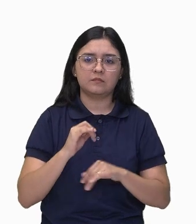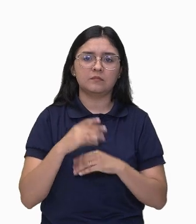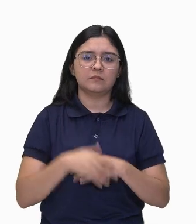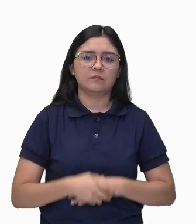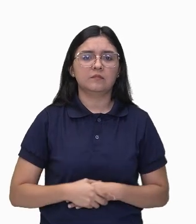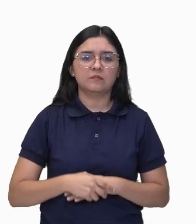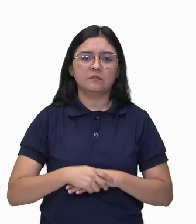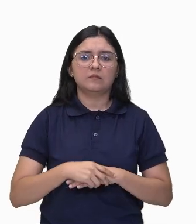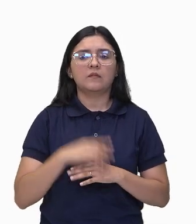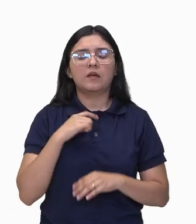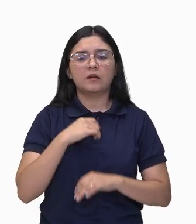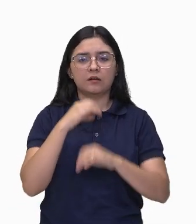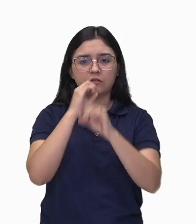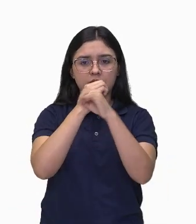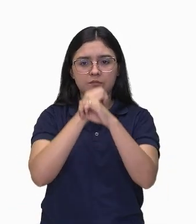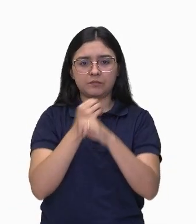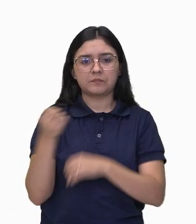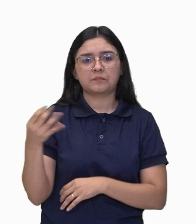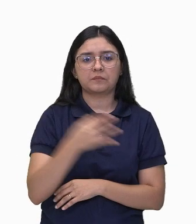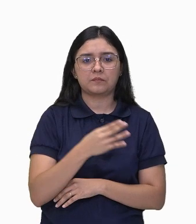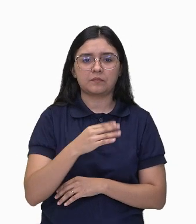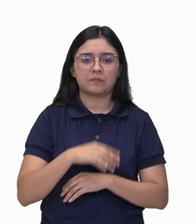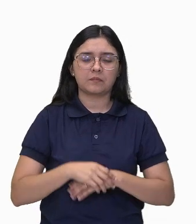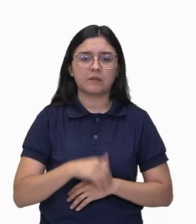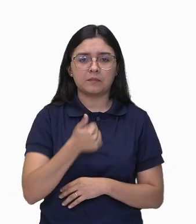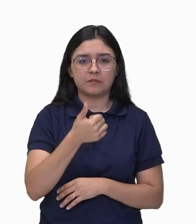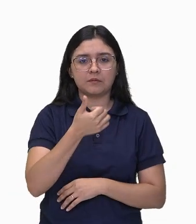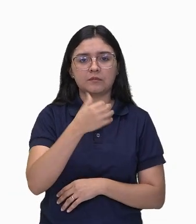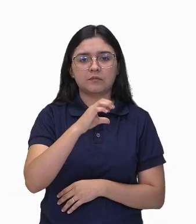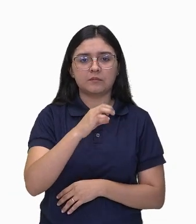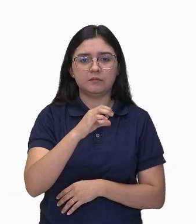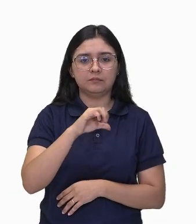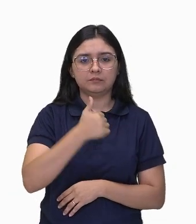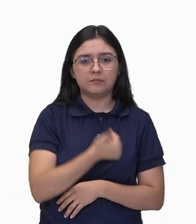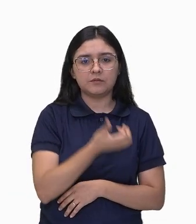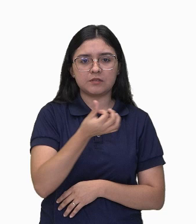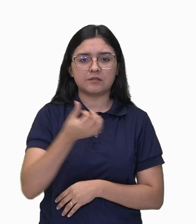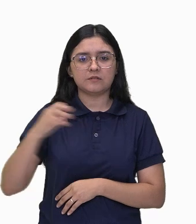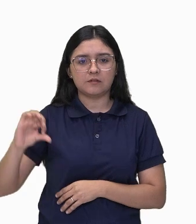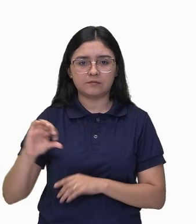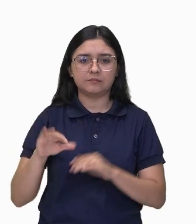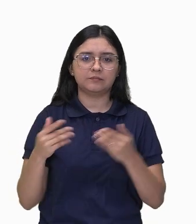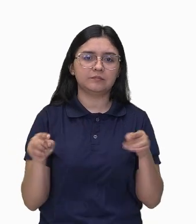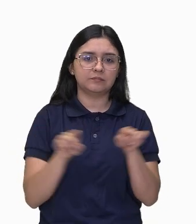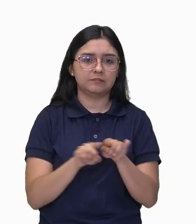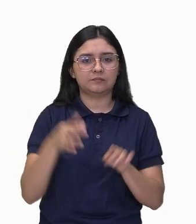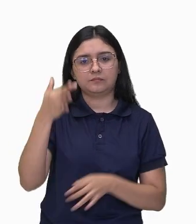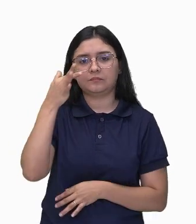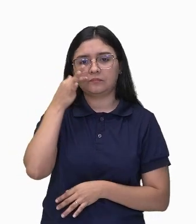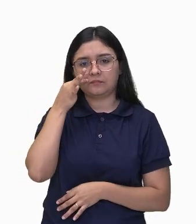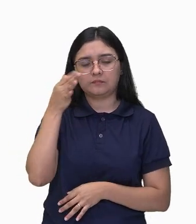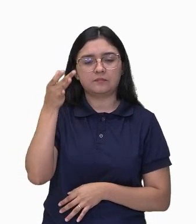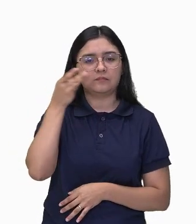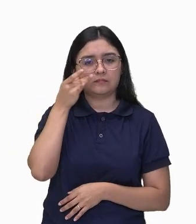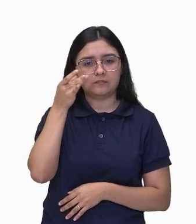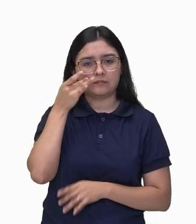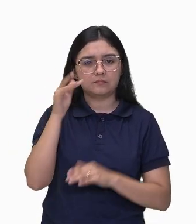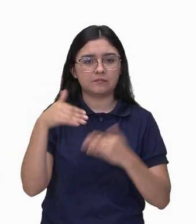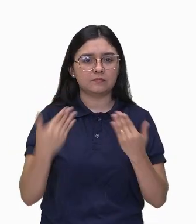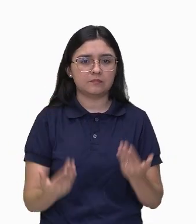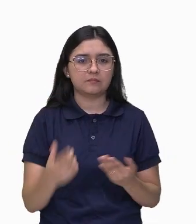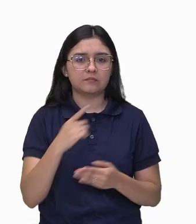1609. E aí nós temos, então, o humanismo, para a gente, então, finalizar, que é o quê? Né? O humanismo ele foi um movimento